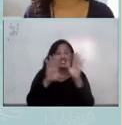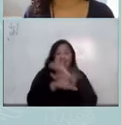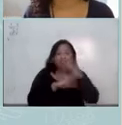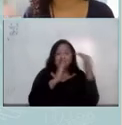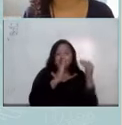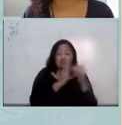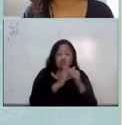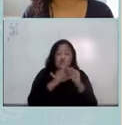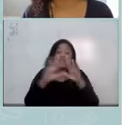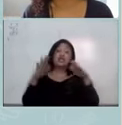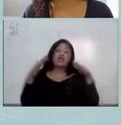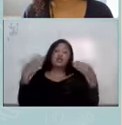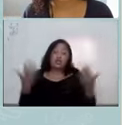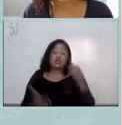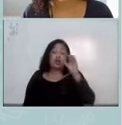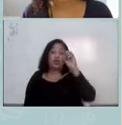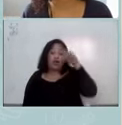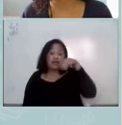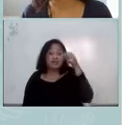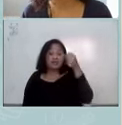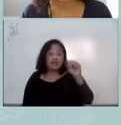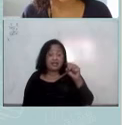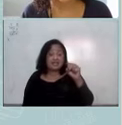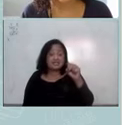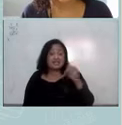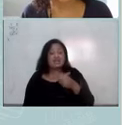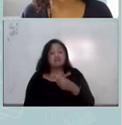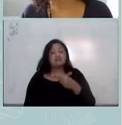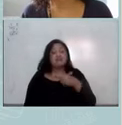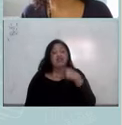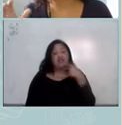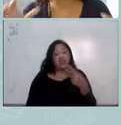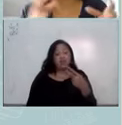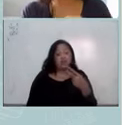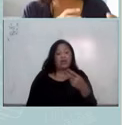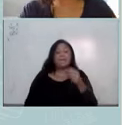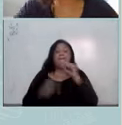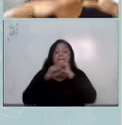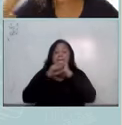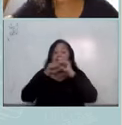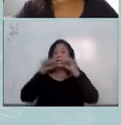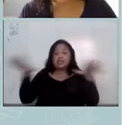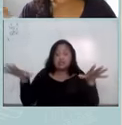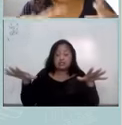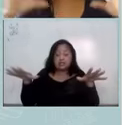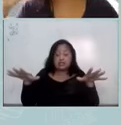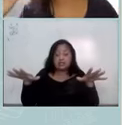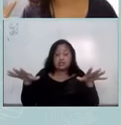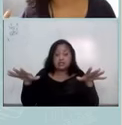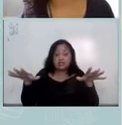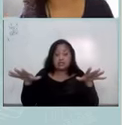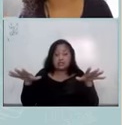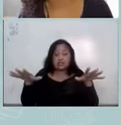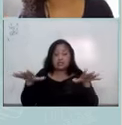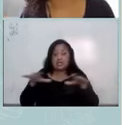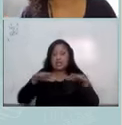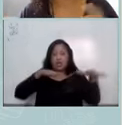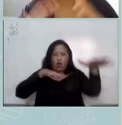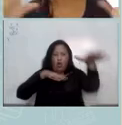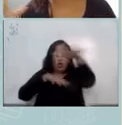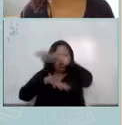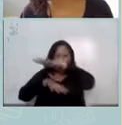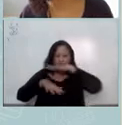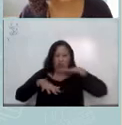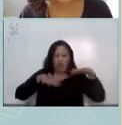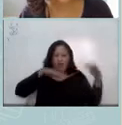a OMS decretou, né, como um estado de pandemia. Então, pandemia é justamente uma epidemia em esfera global, digamos assim,